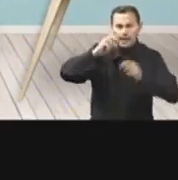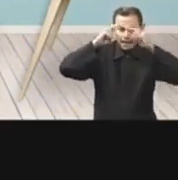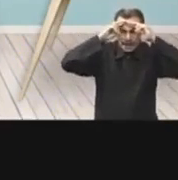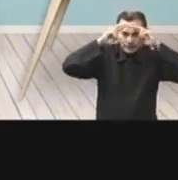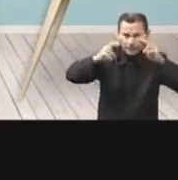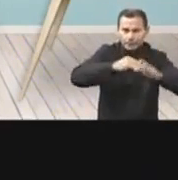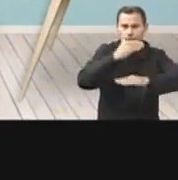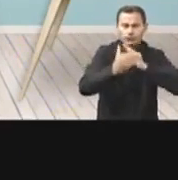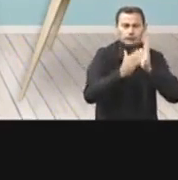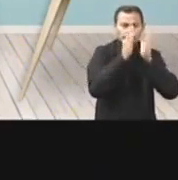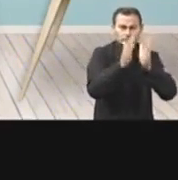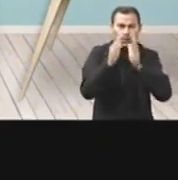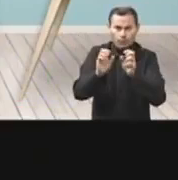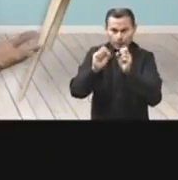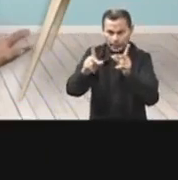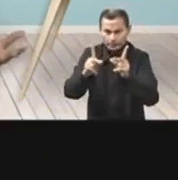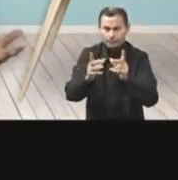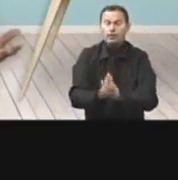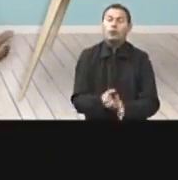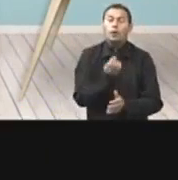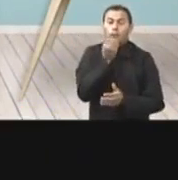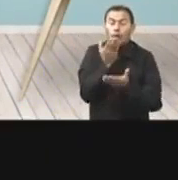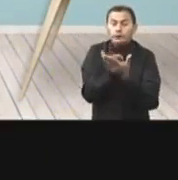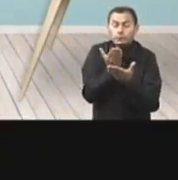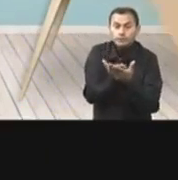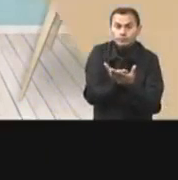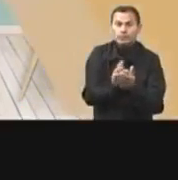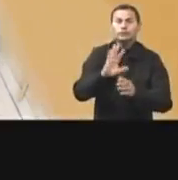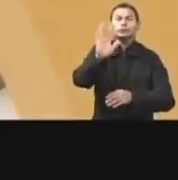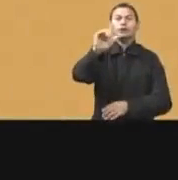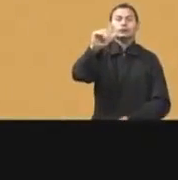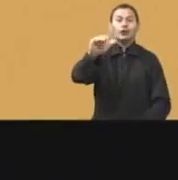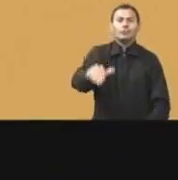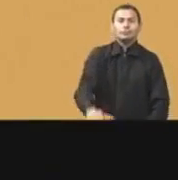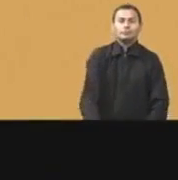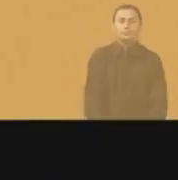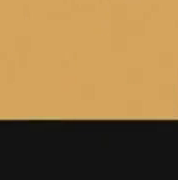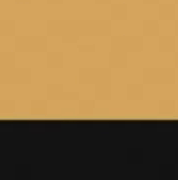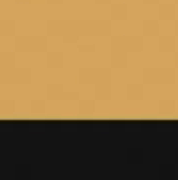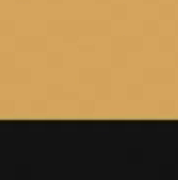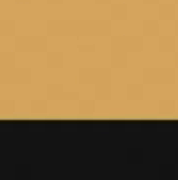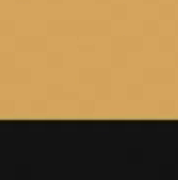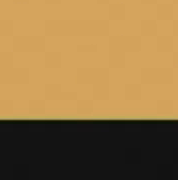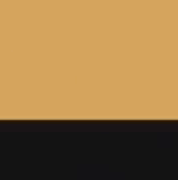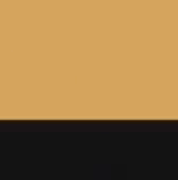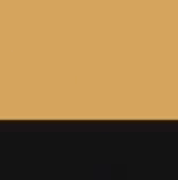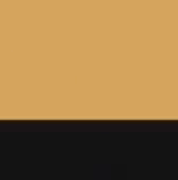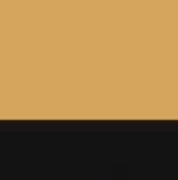Respeite todas as etapas, ok? Bons estudos! Tchau!